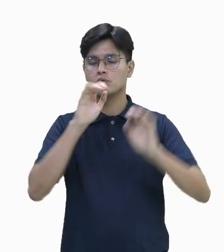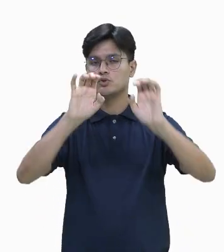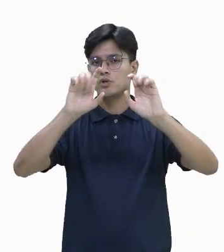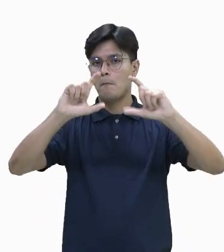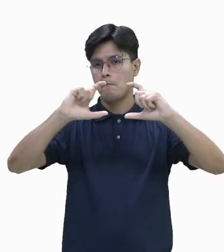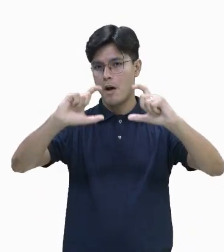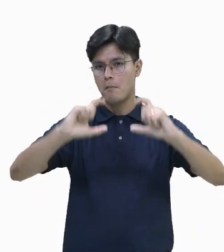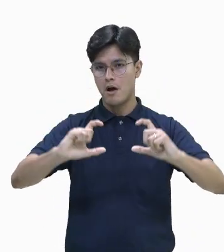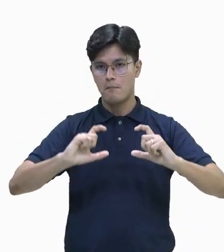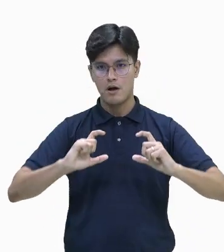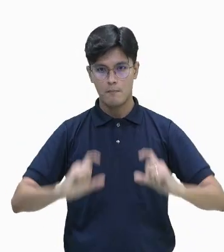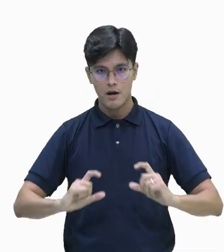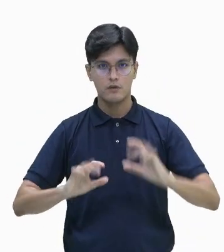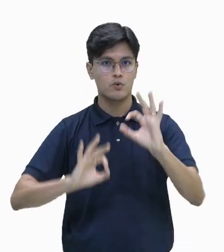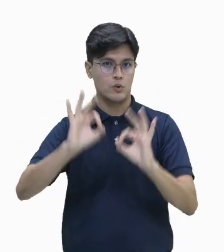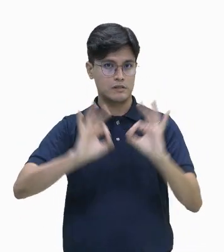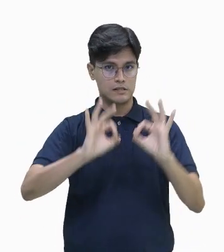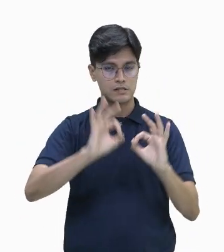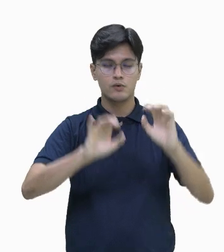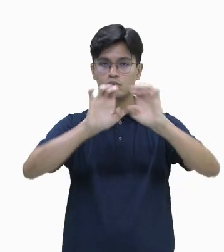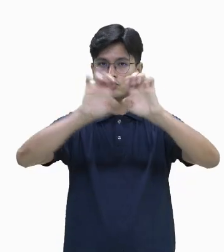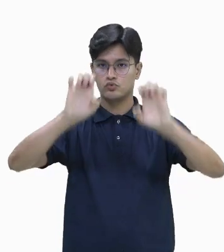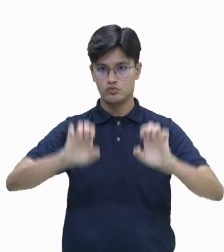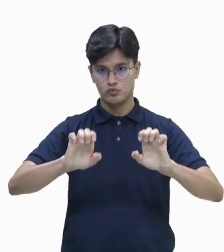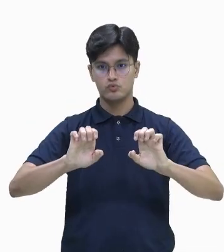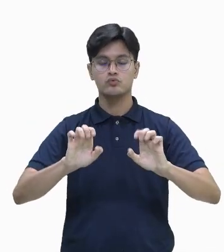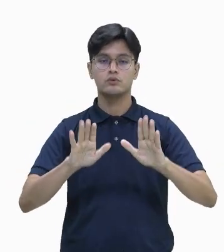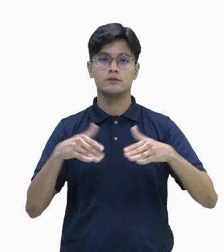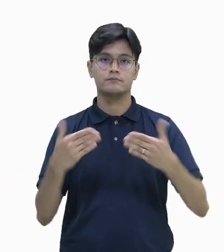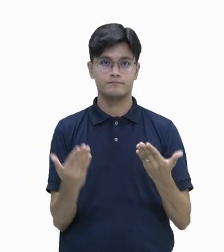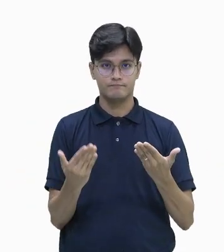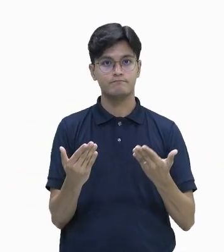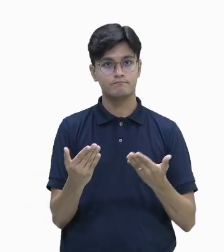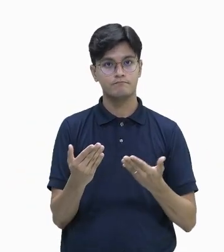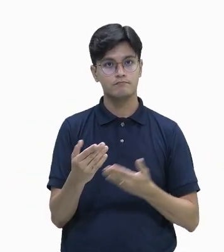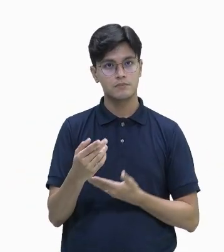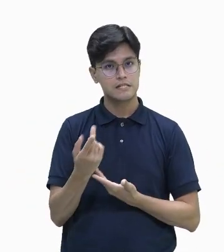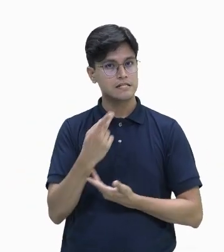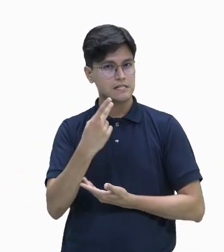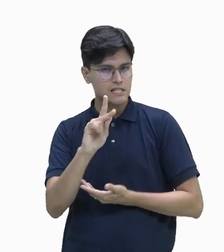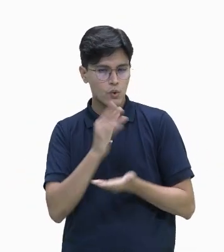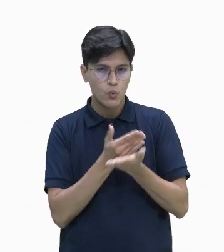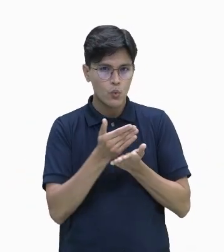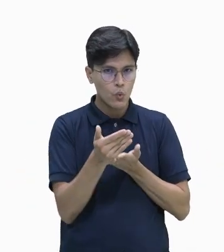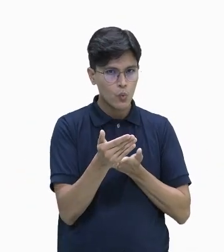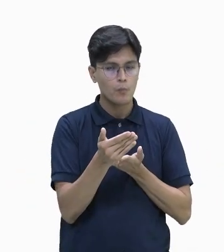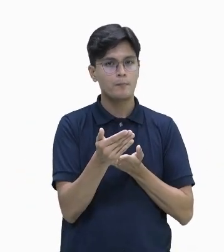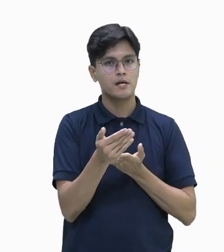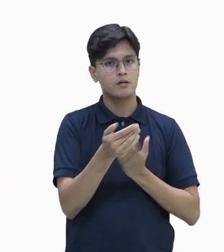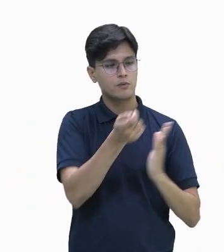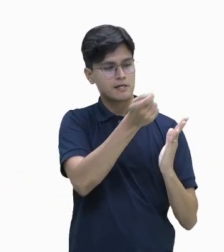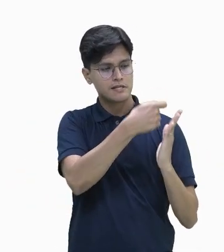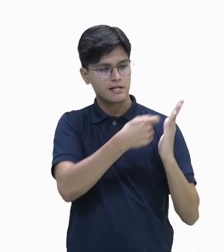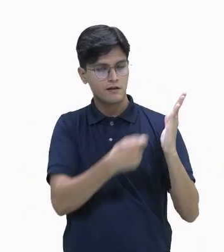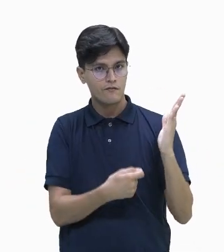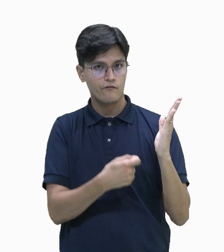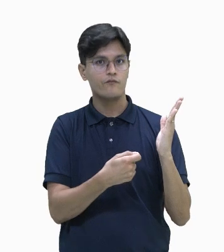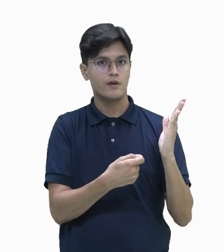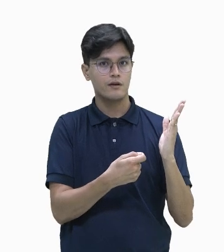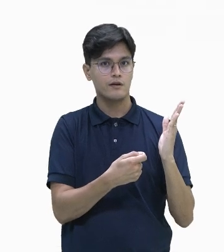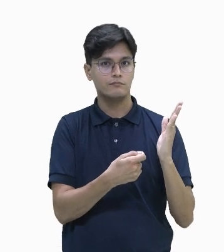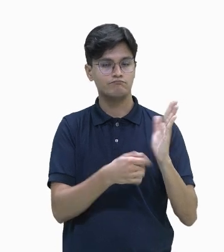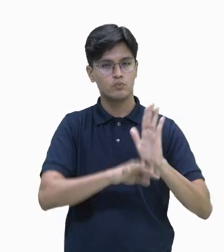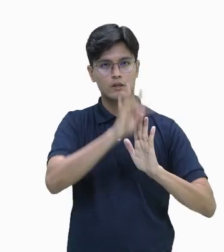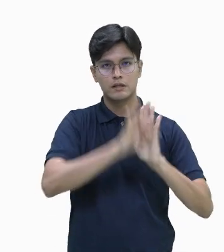essa organização, esses seus primeiros contatos com a escrita de um artigo de opinião pode ser menos